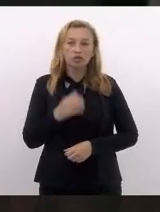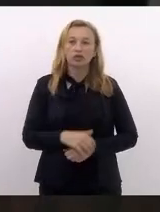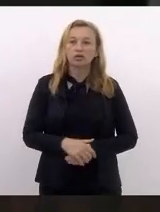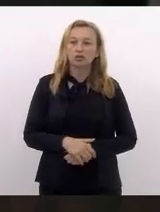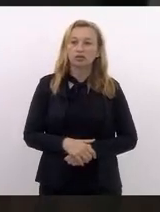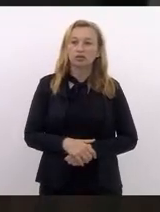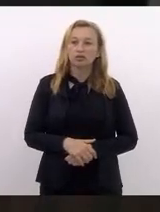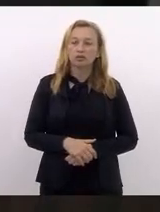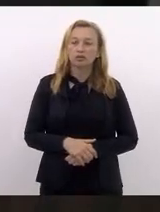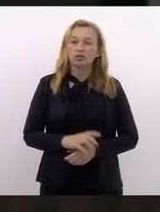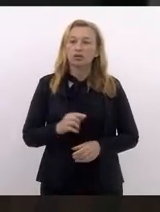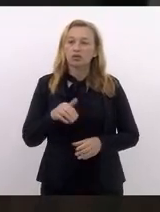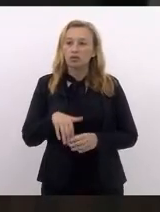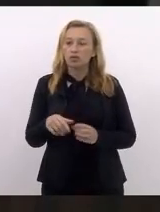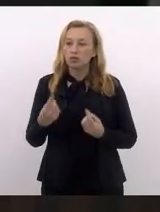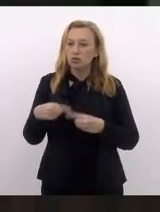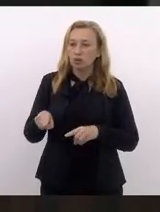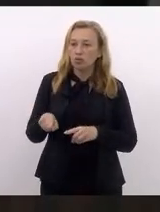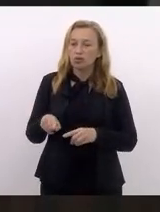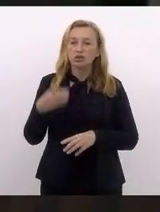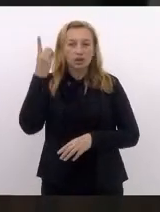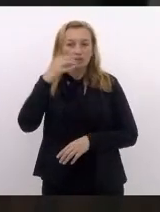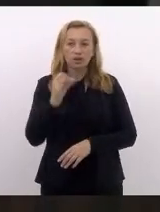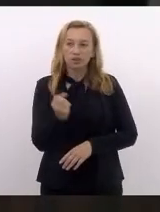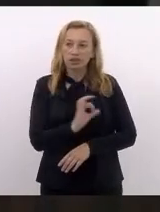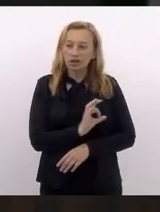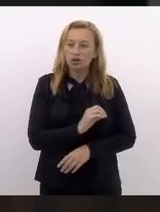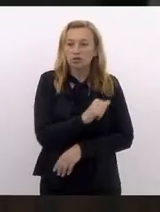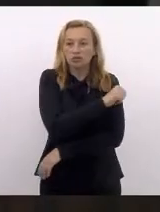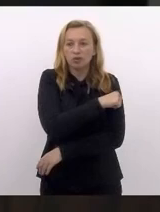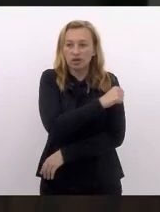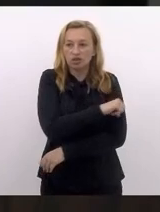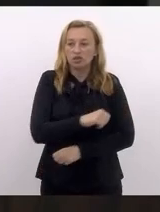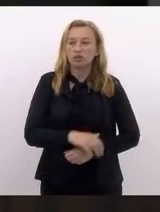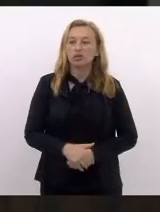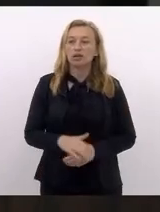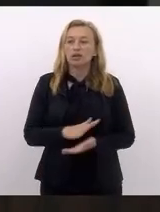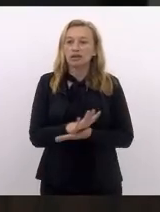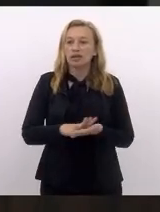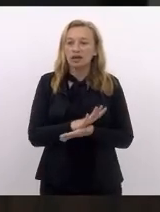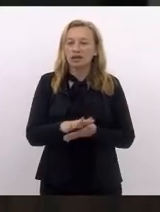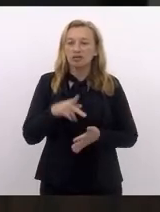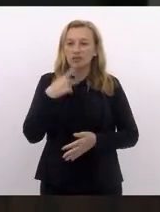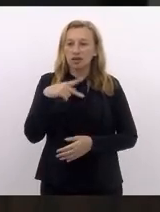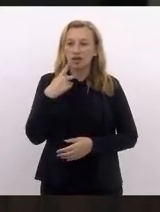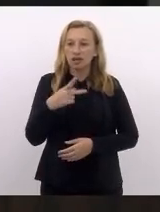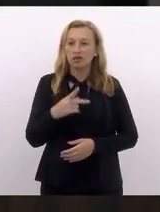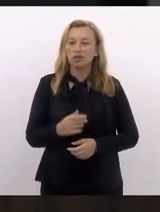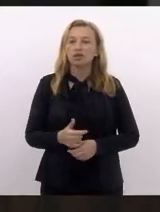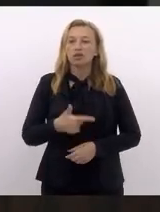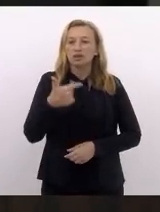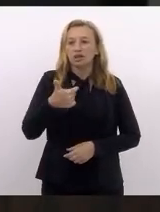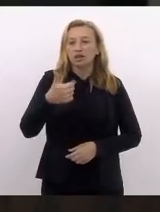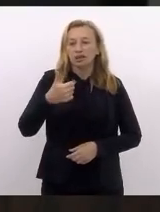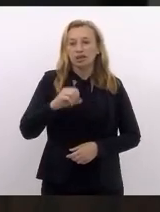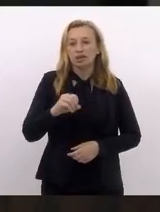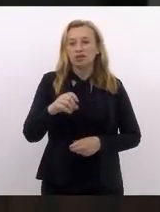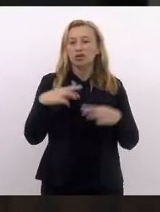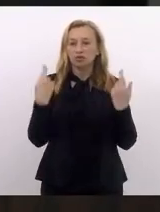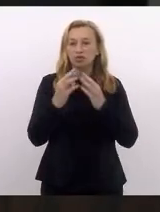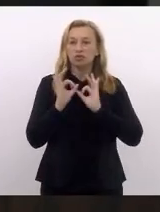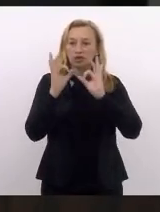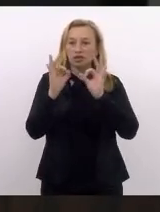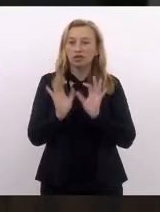extensão da deputada Martha Rocha enfermeira Rejane nada mais a tratar na dessa tensão